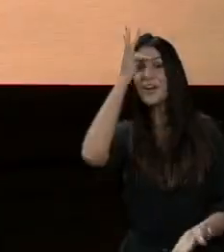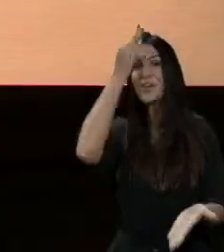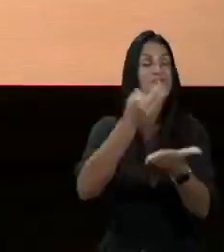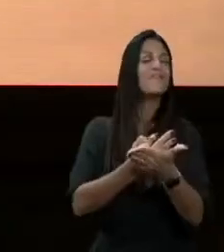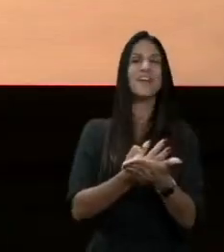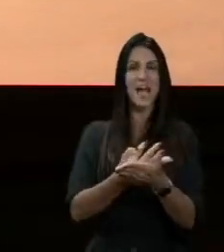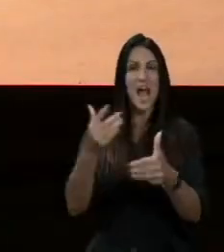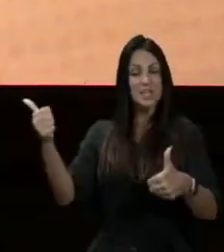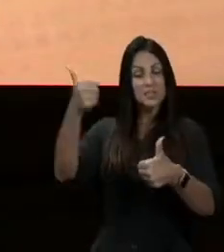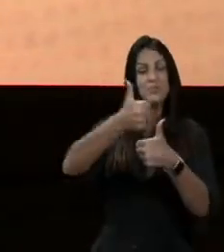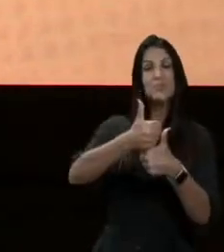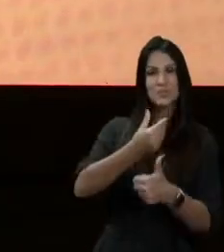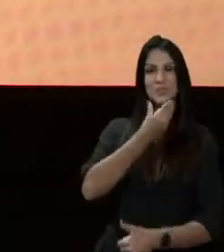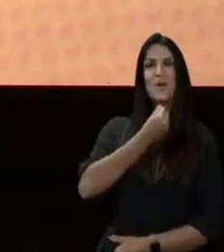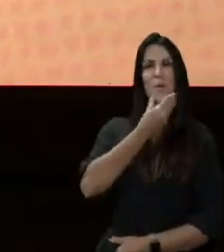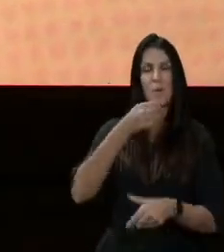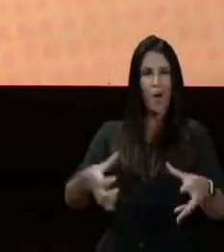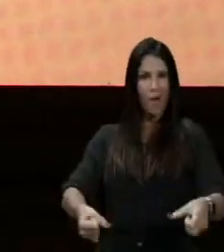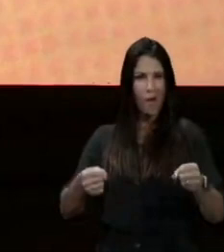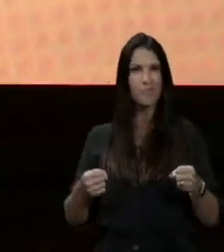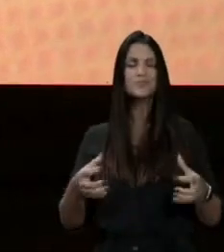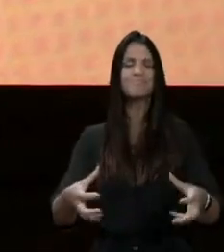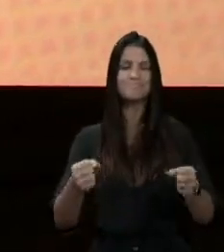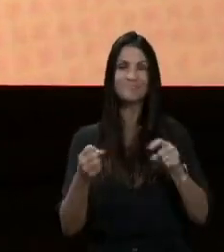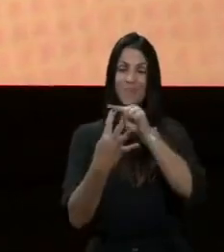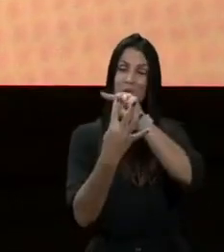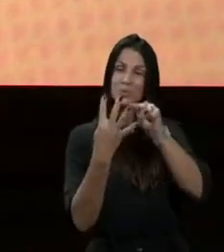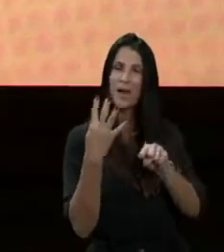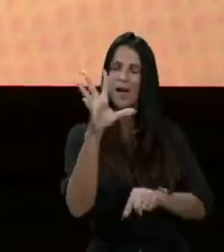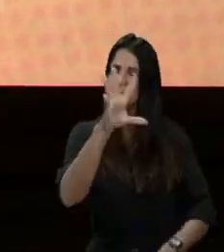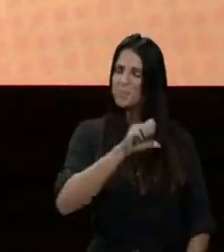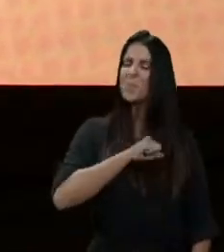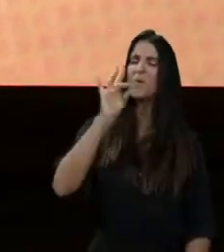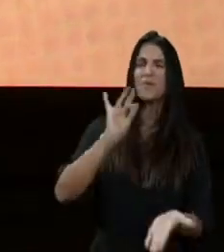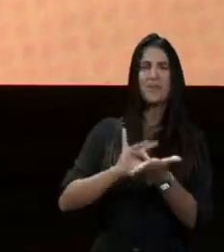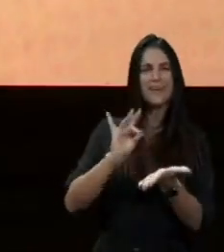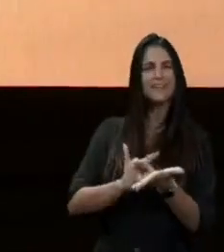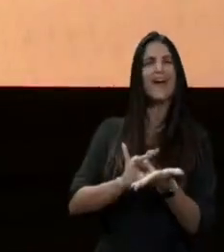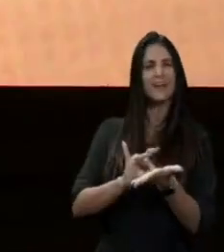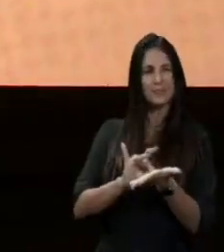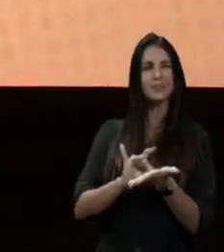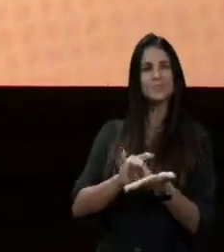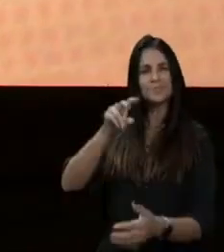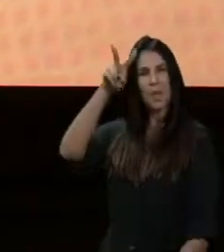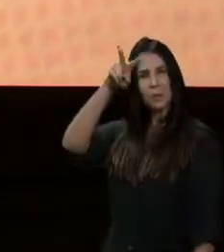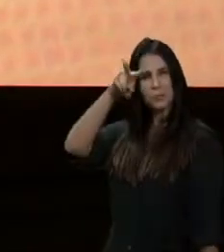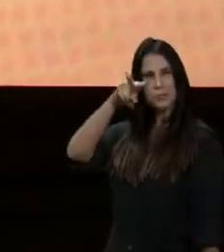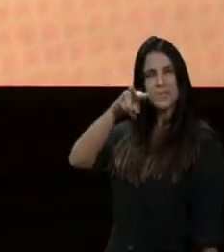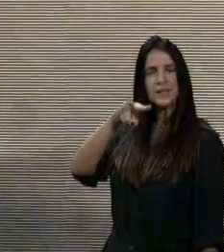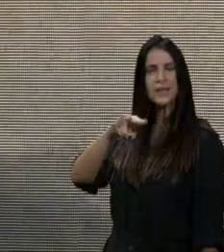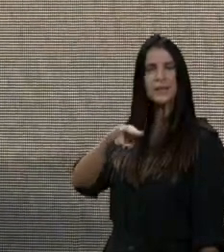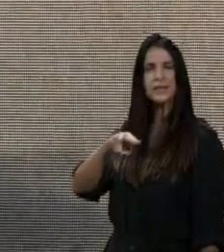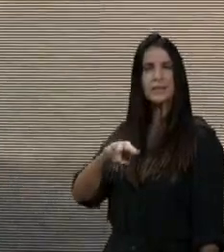e Jesus vendo a fé deles Carlos amorosos levaram um paralítico para ser curado E agora ele vê fé